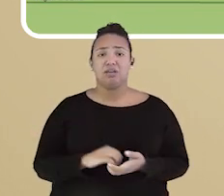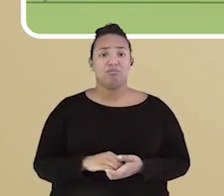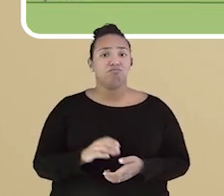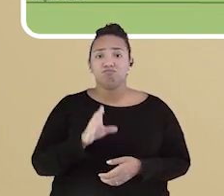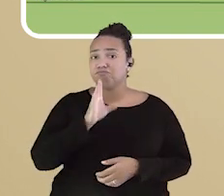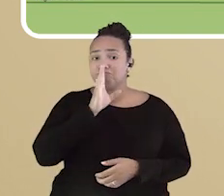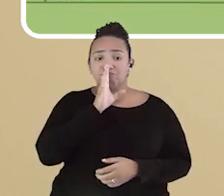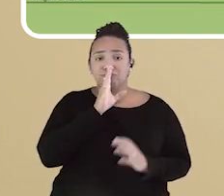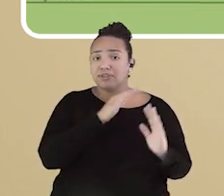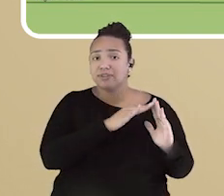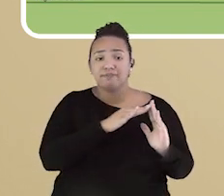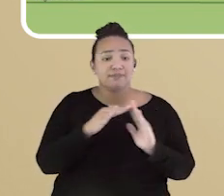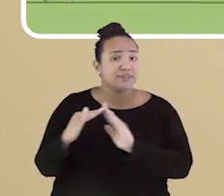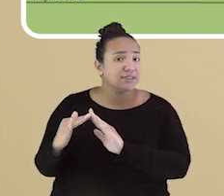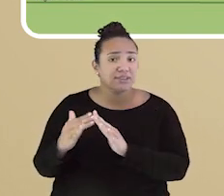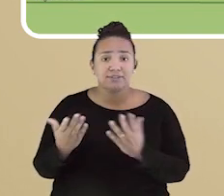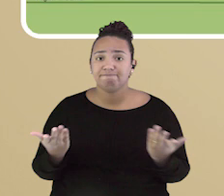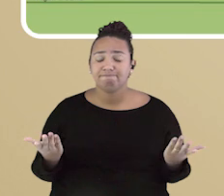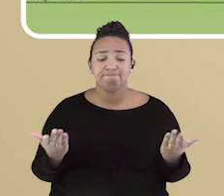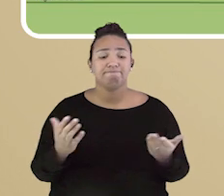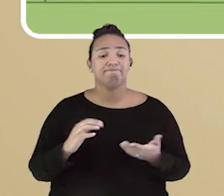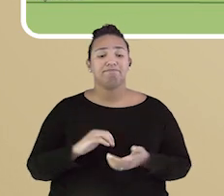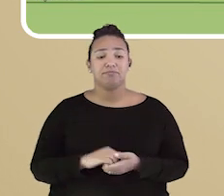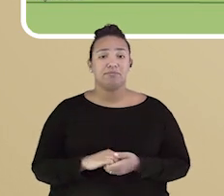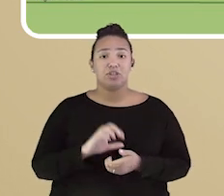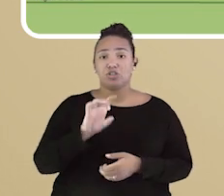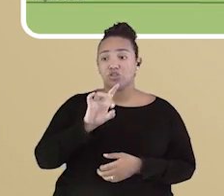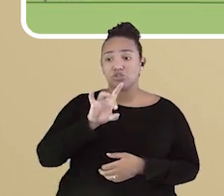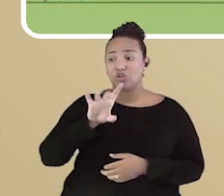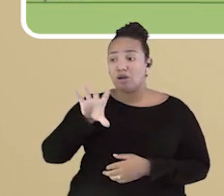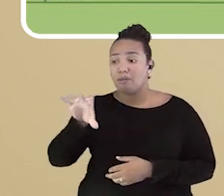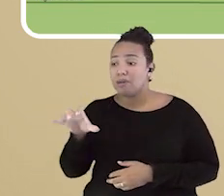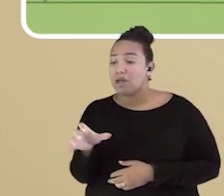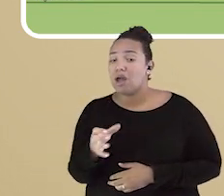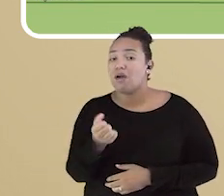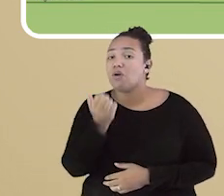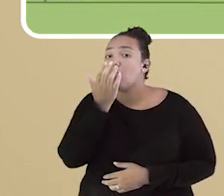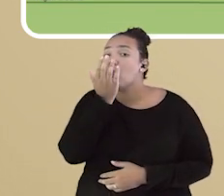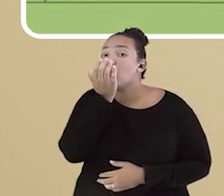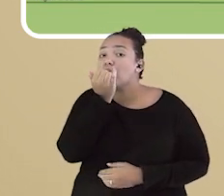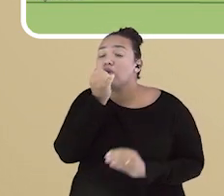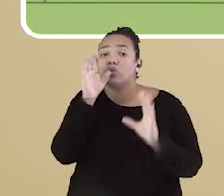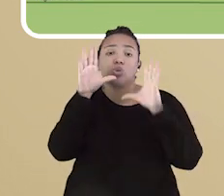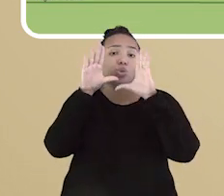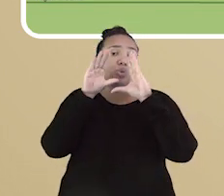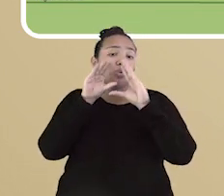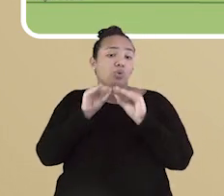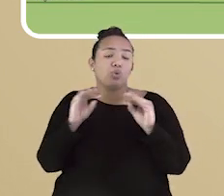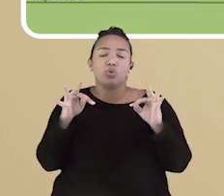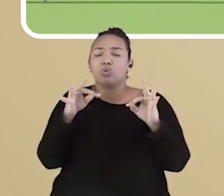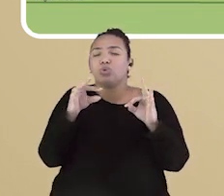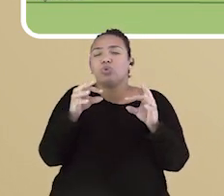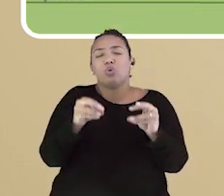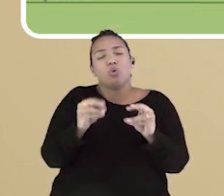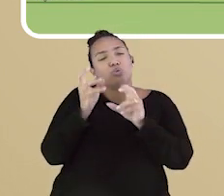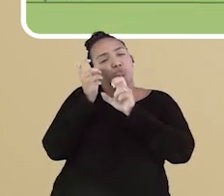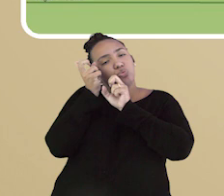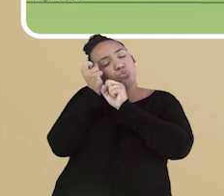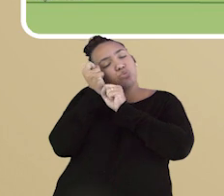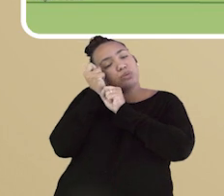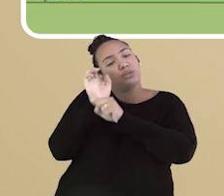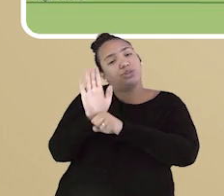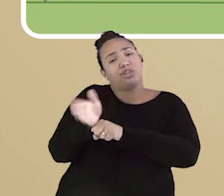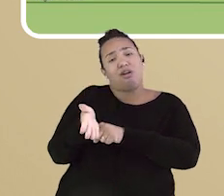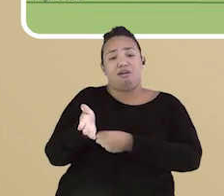seus vizinhos. Ele saía para pegar comida à noite, quando todos estavam dormindo.